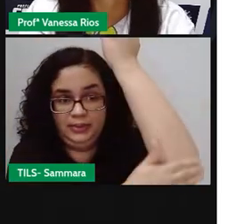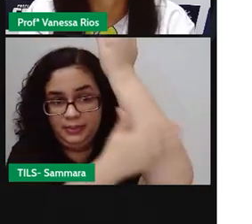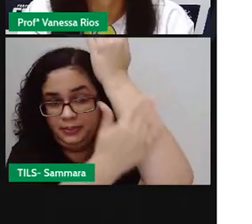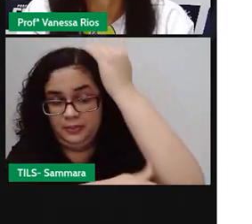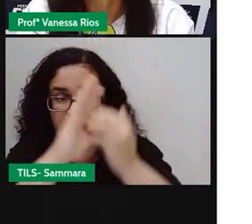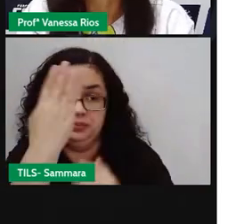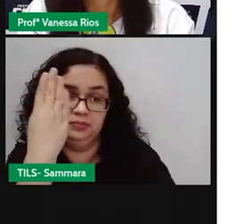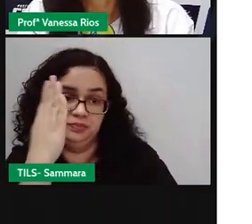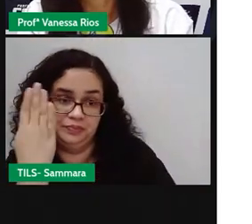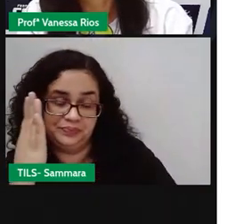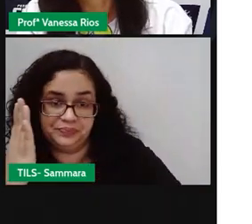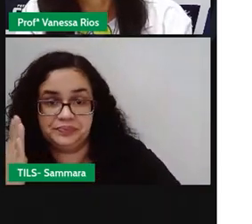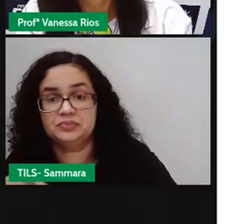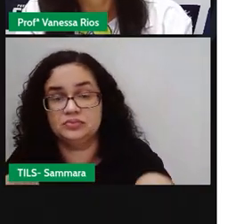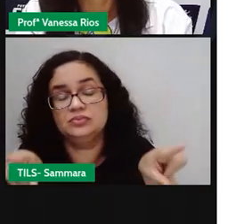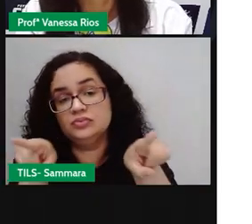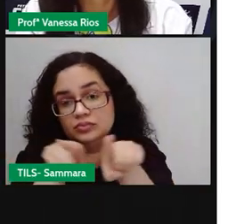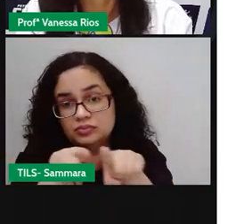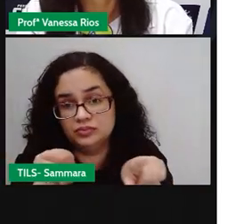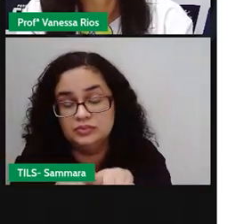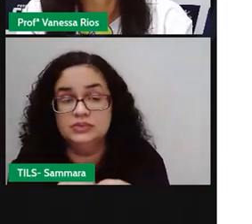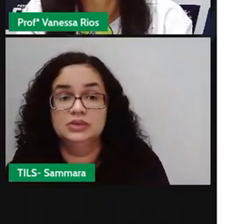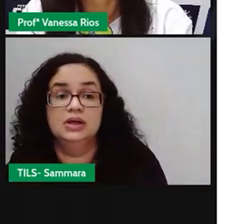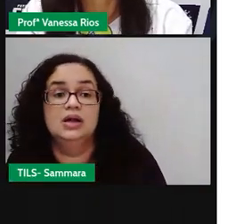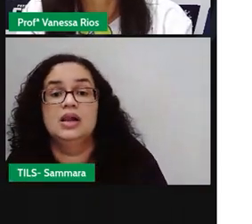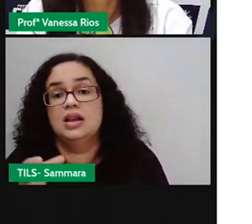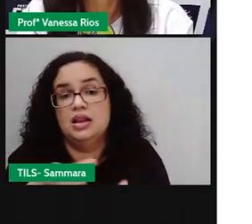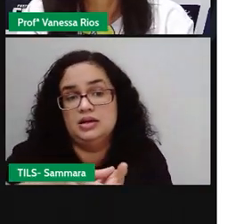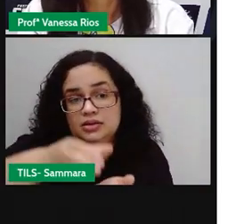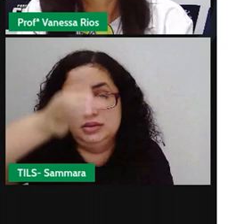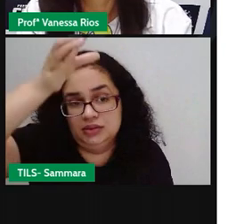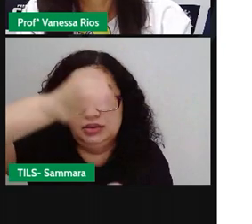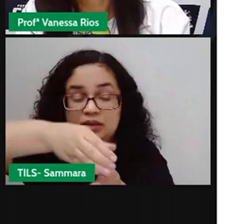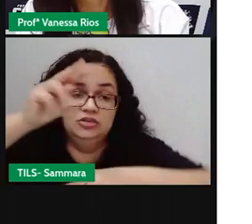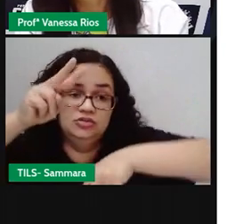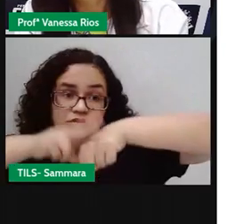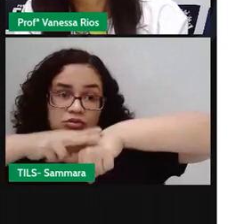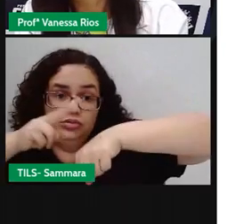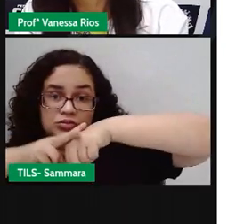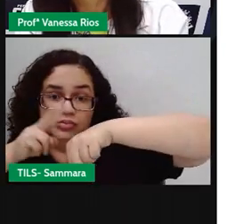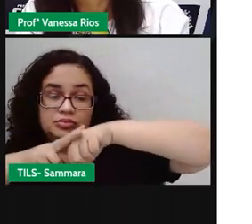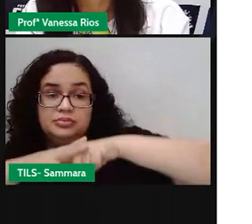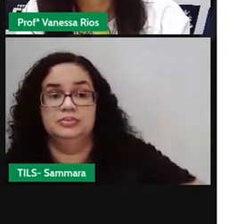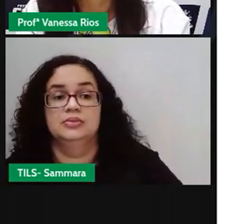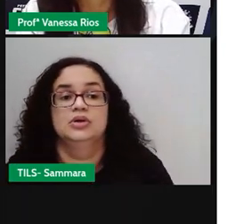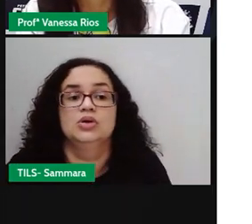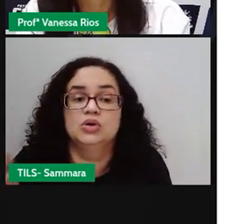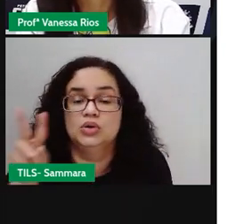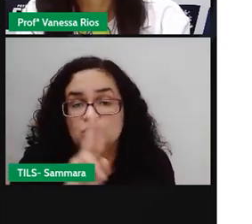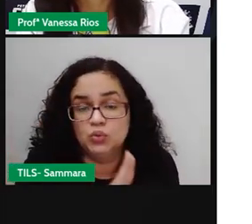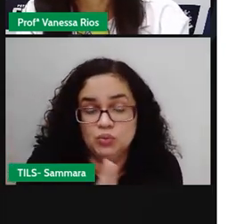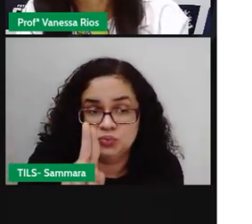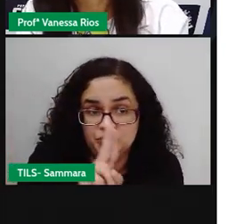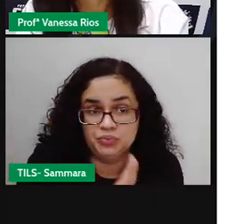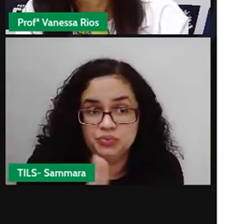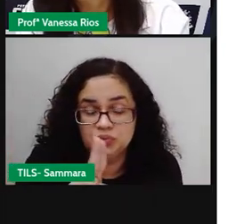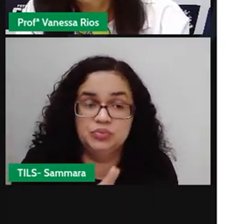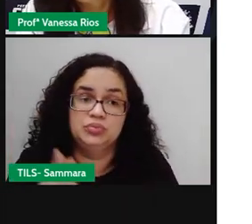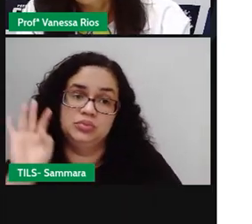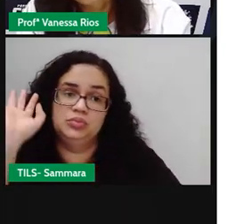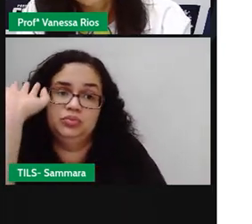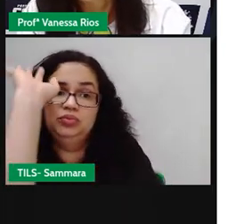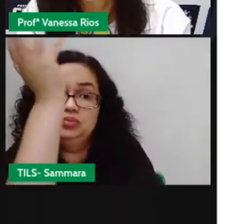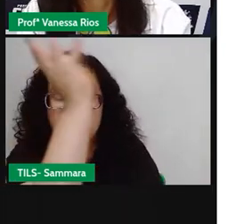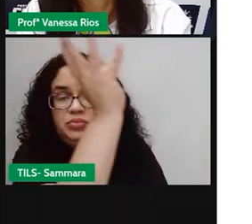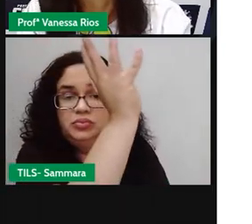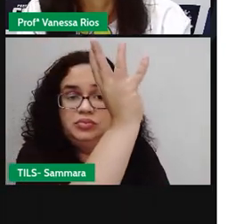madeira, e também a essas garrafas de vidro, que são materiais artificiais, mas utilizam um material natural